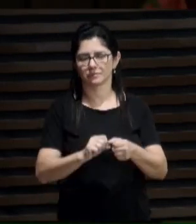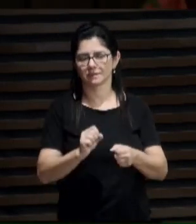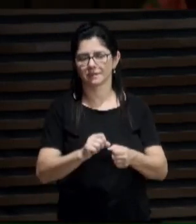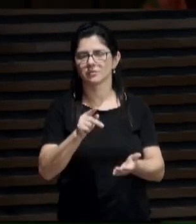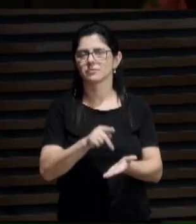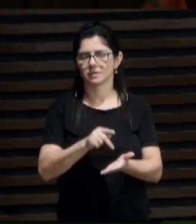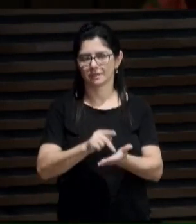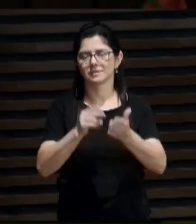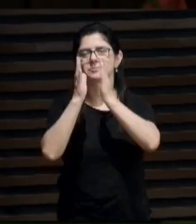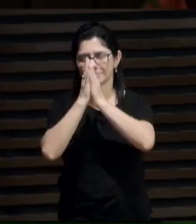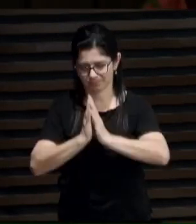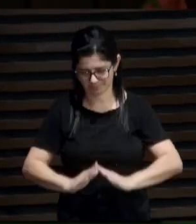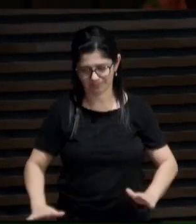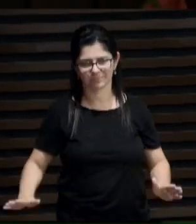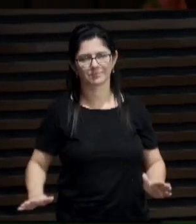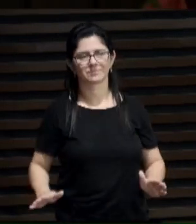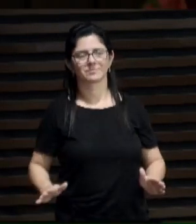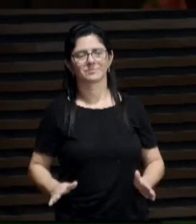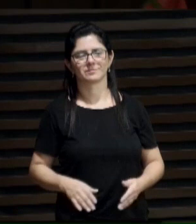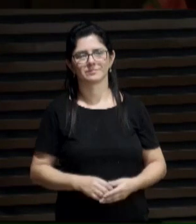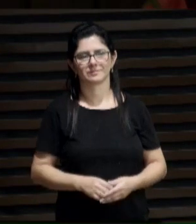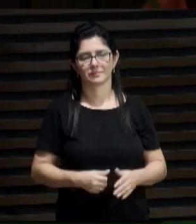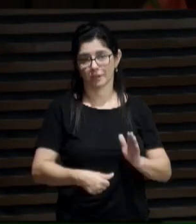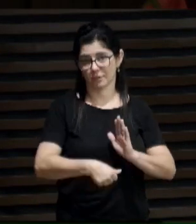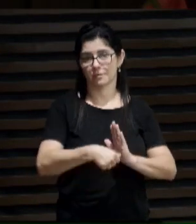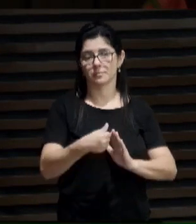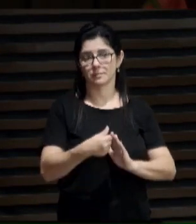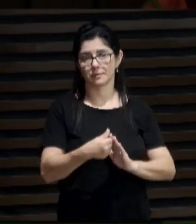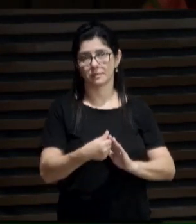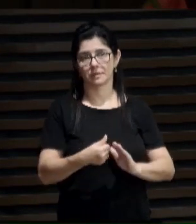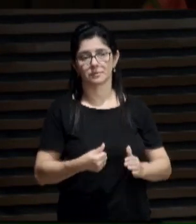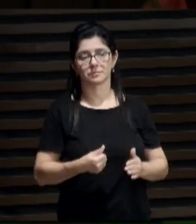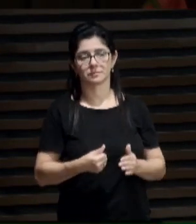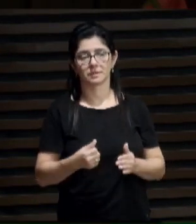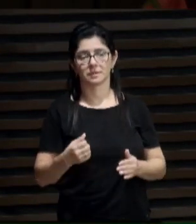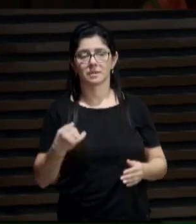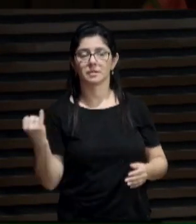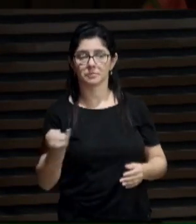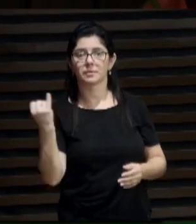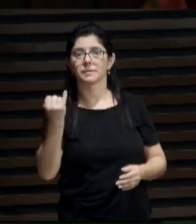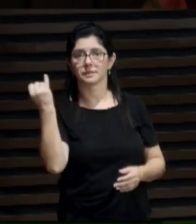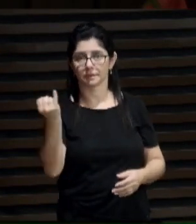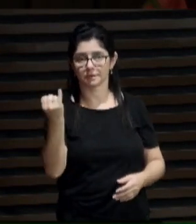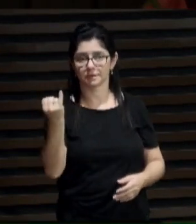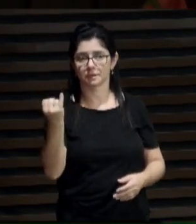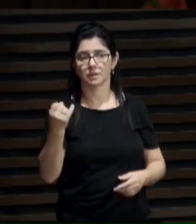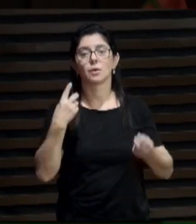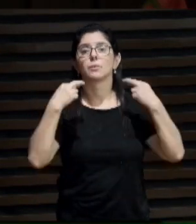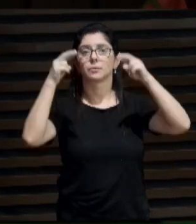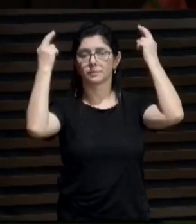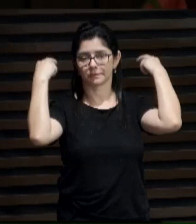verdadeiros adoradores. O primeiro ponto importante é este, amados: o Cordeiro de